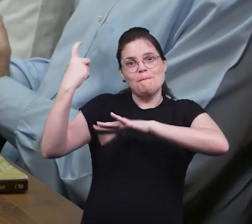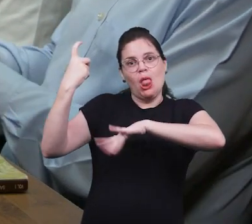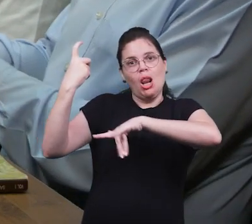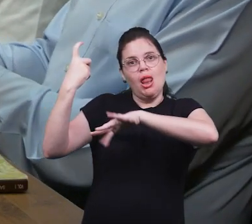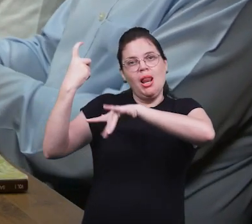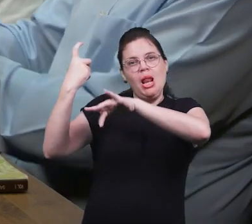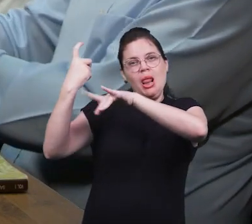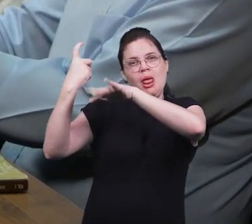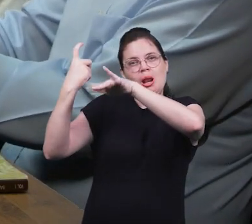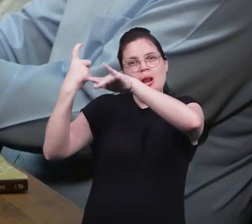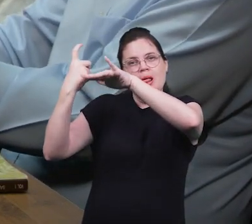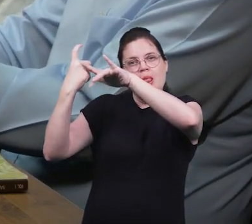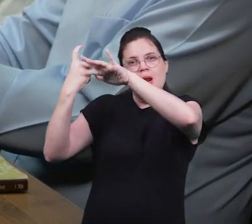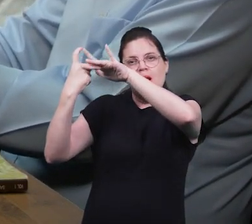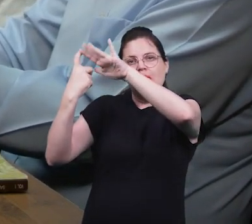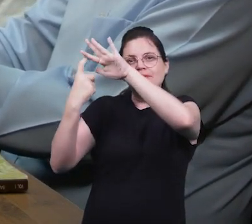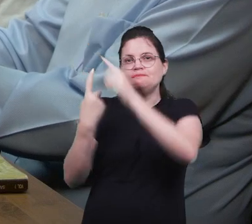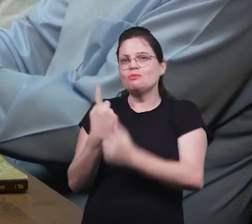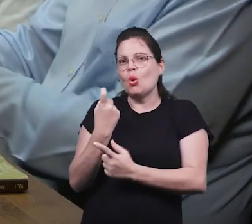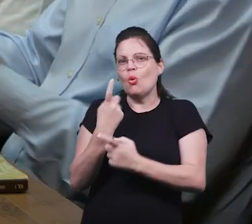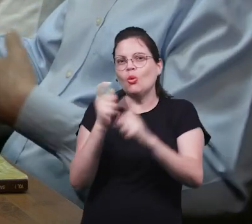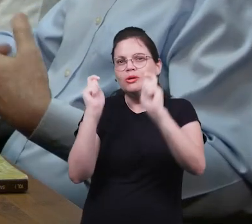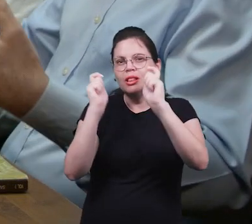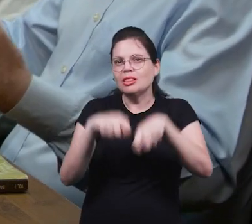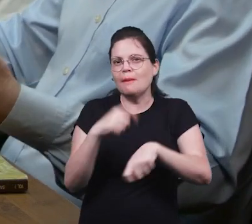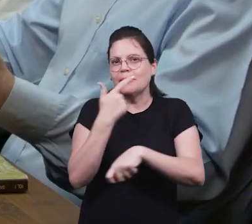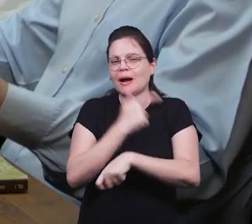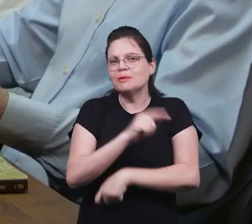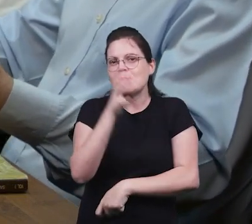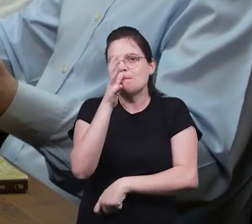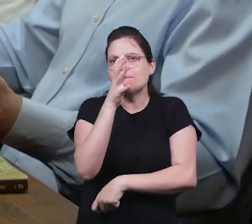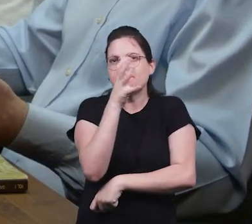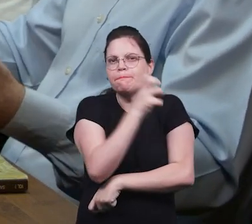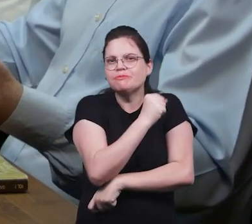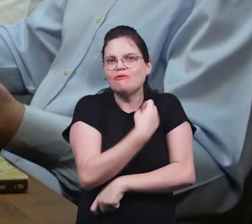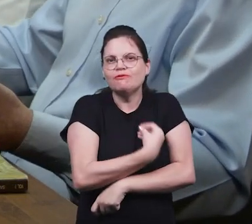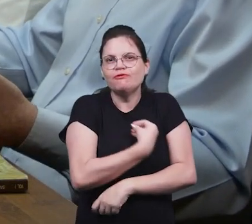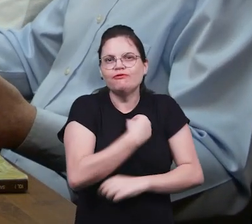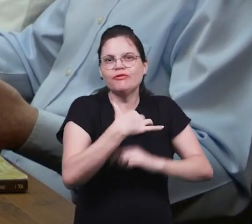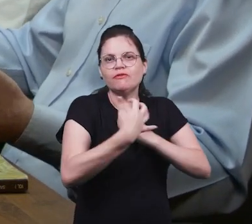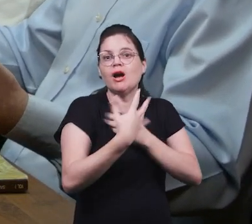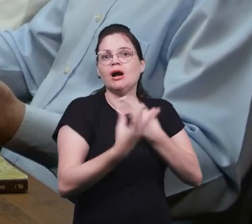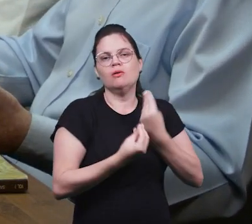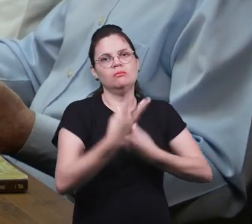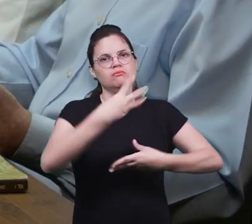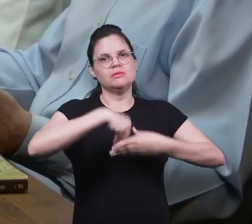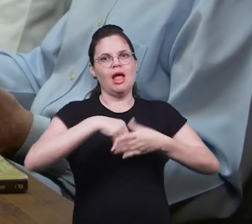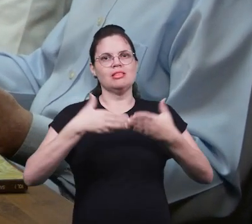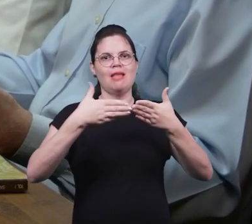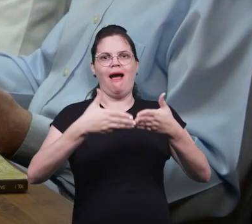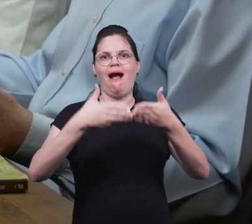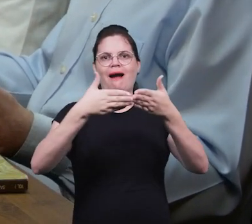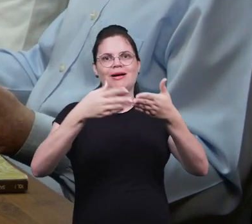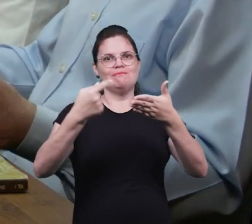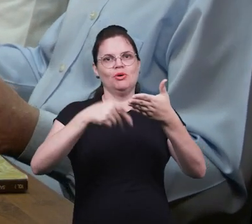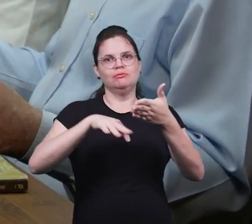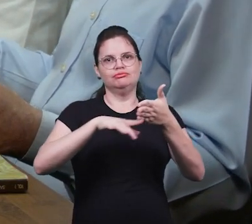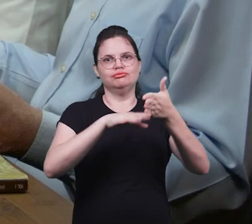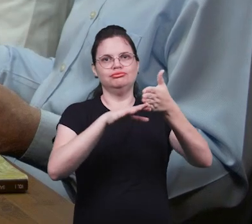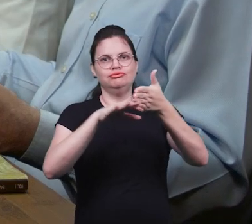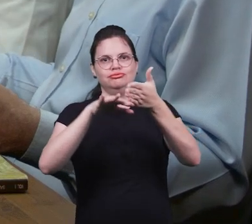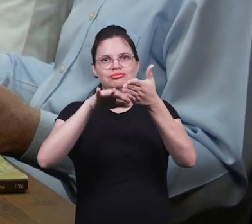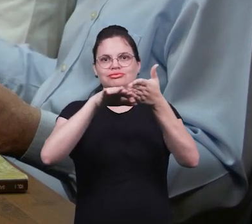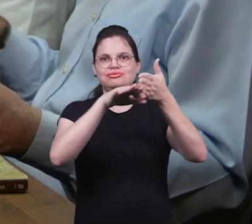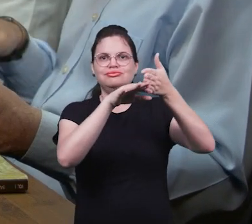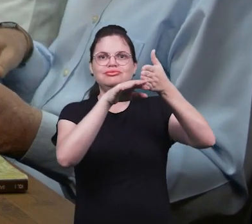ser entrar por essa porta que é Jesus, e ele é a nossa arca, ele é a nossa salvação. E Noé